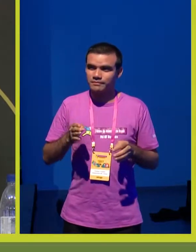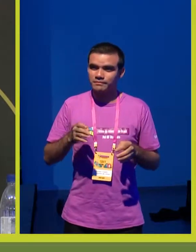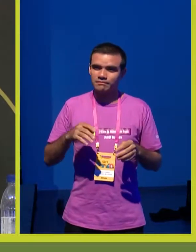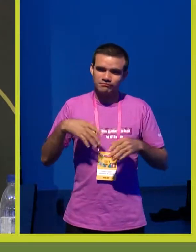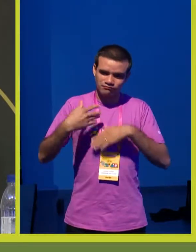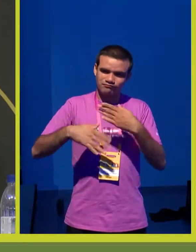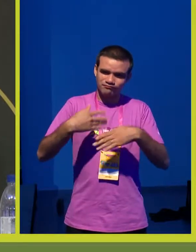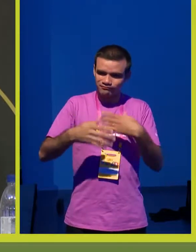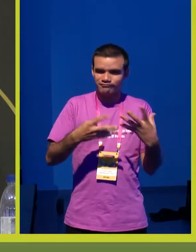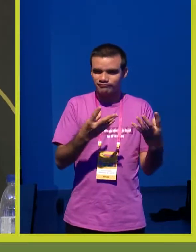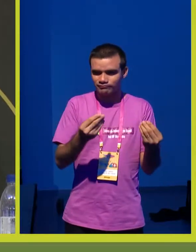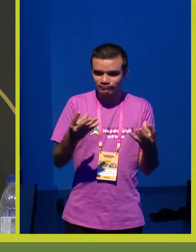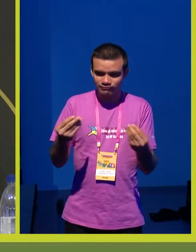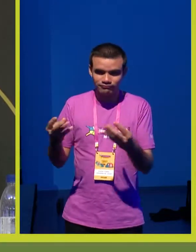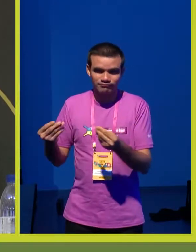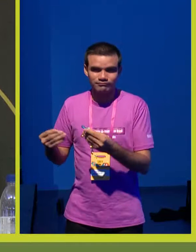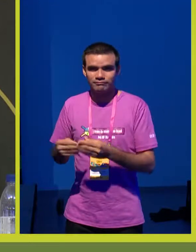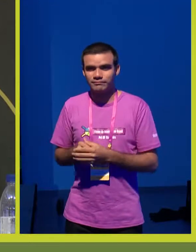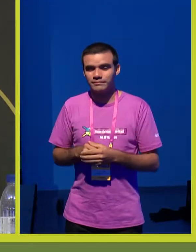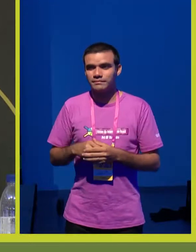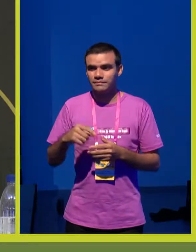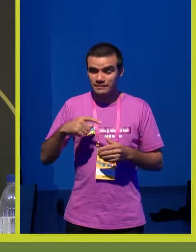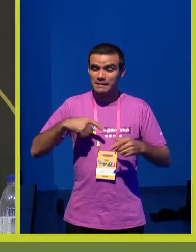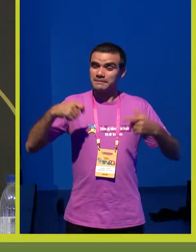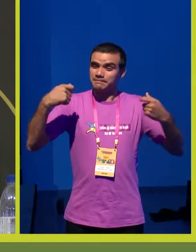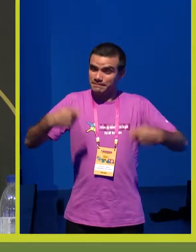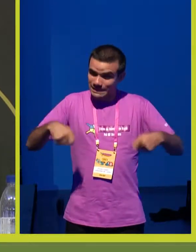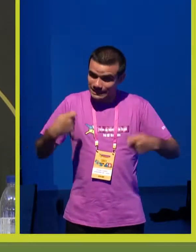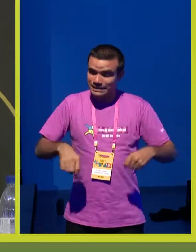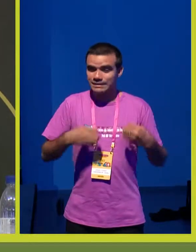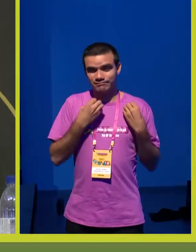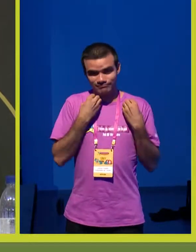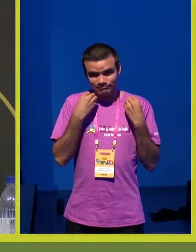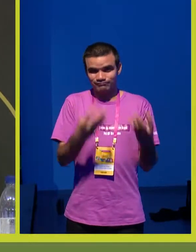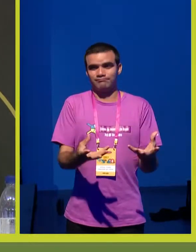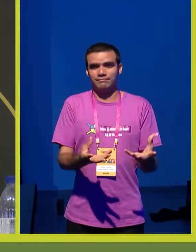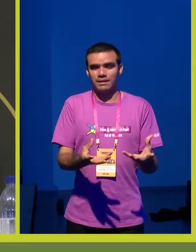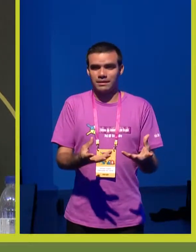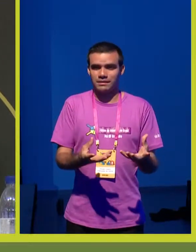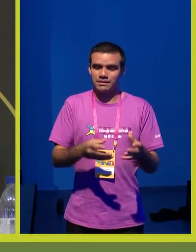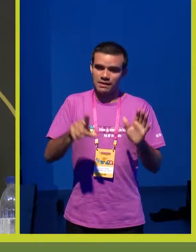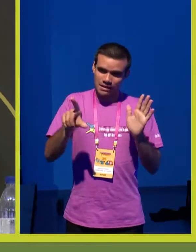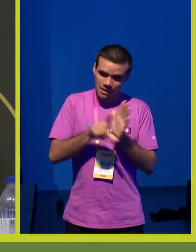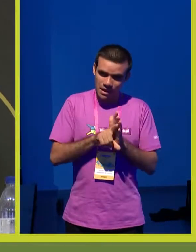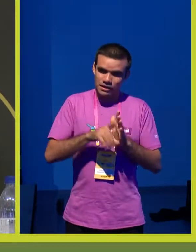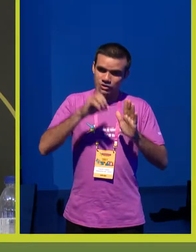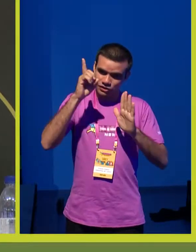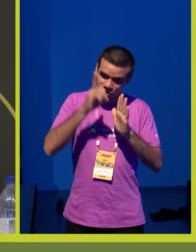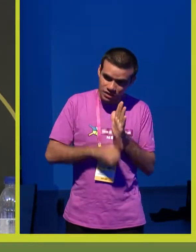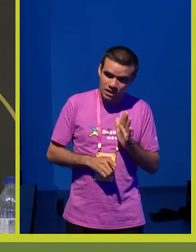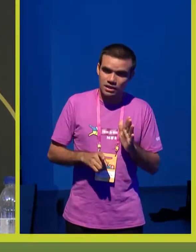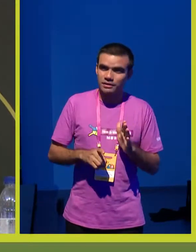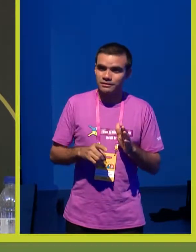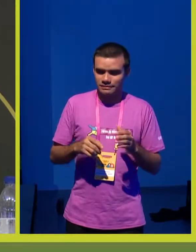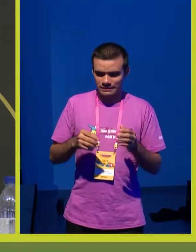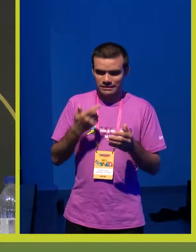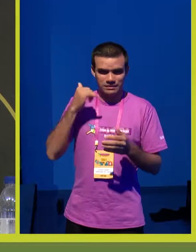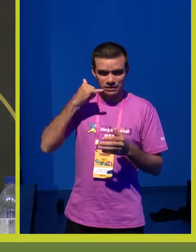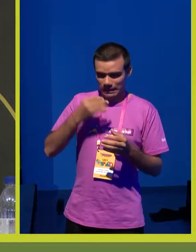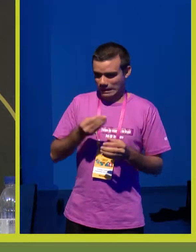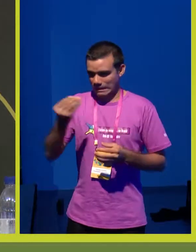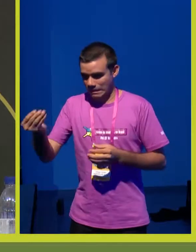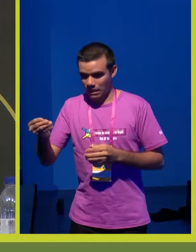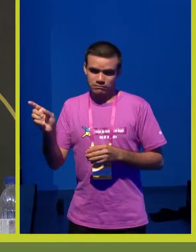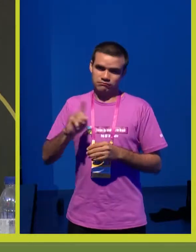constante a necessidade da entrega mesmo com as garantias legais de não precisar entregar o celular